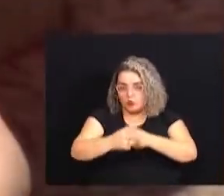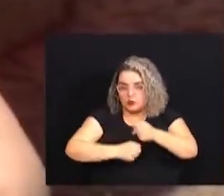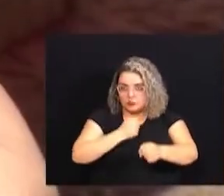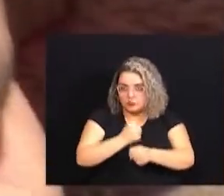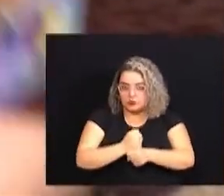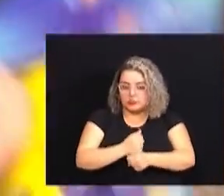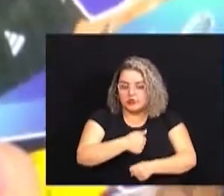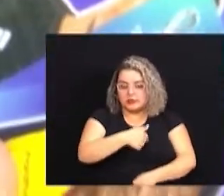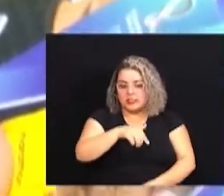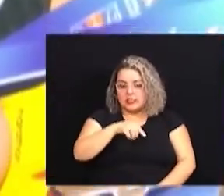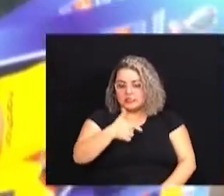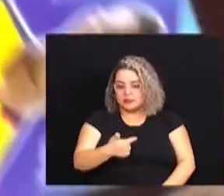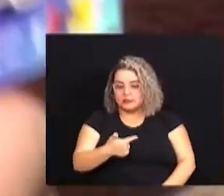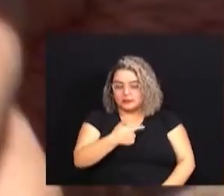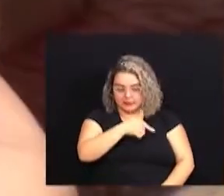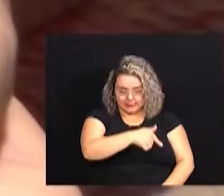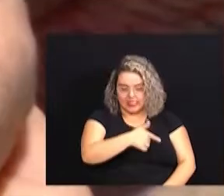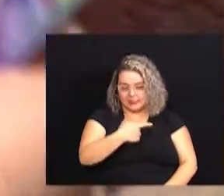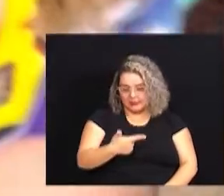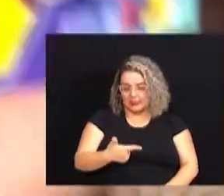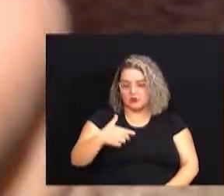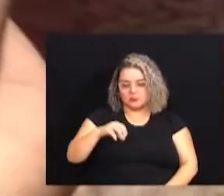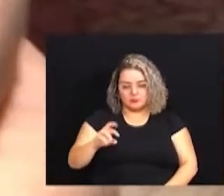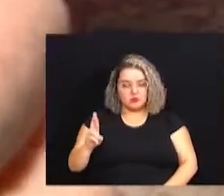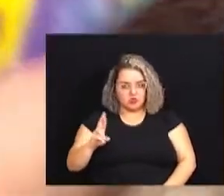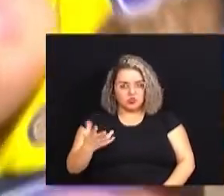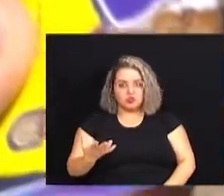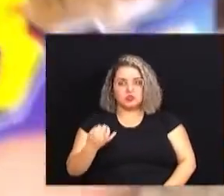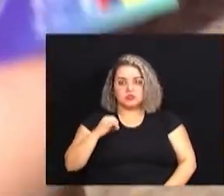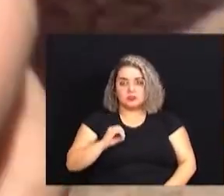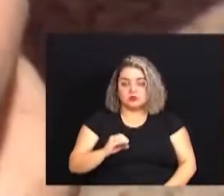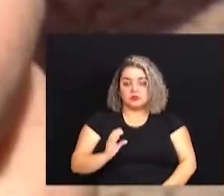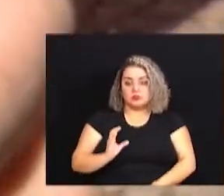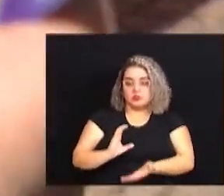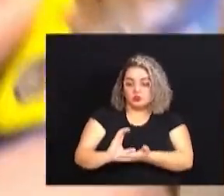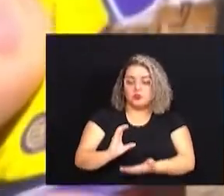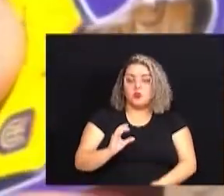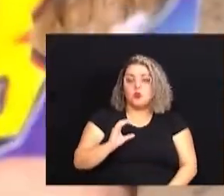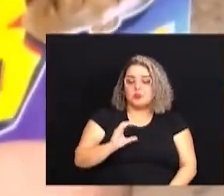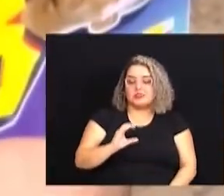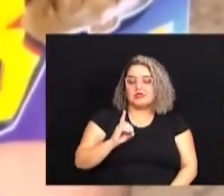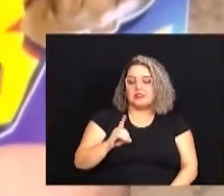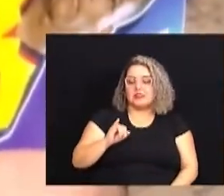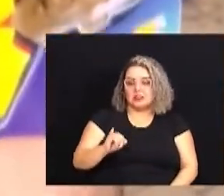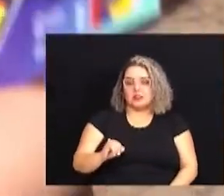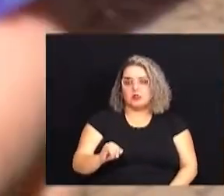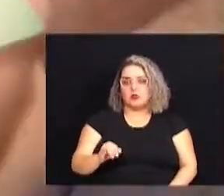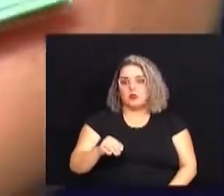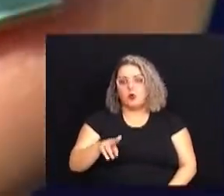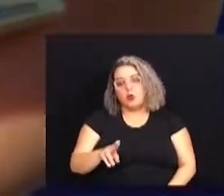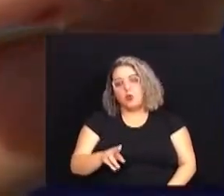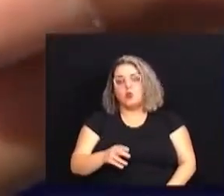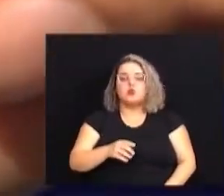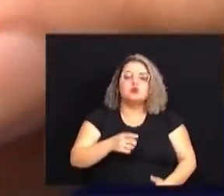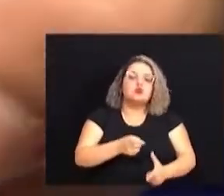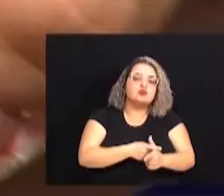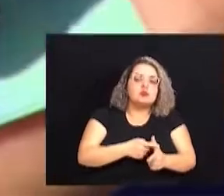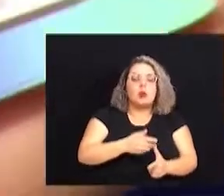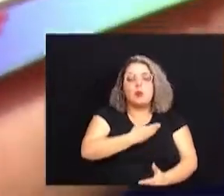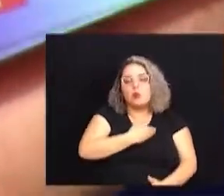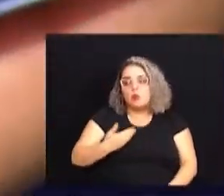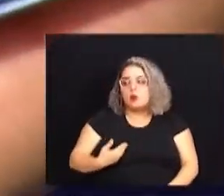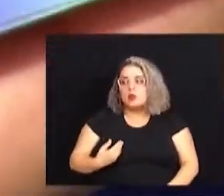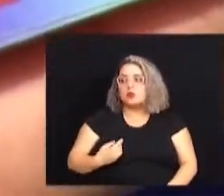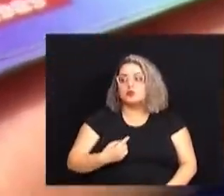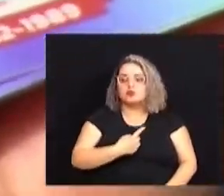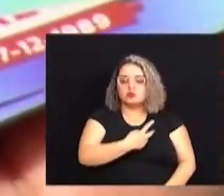anos, R$720. Se colocar no CDI ou em título da dívida pública, considerando o rendimento